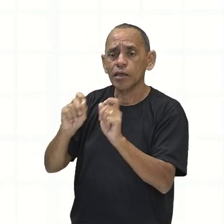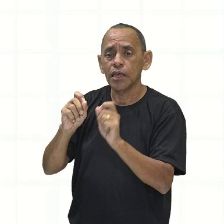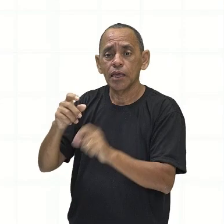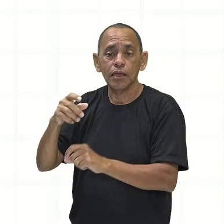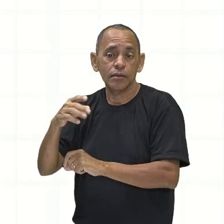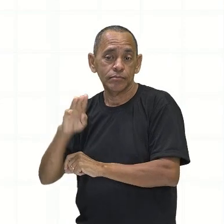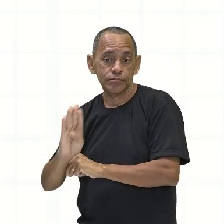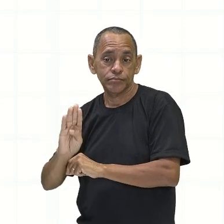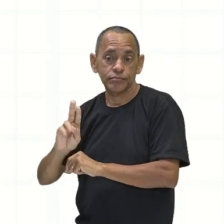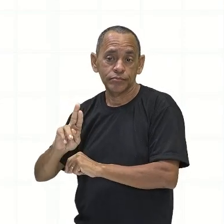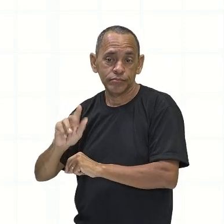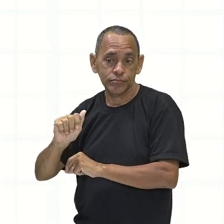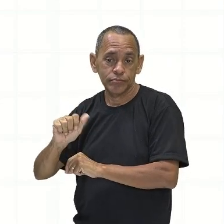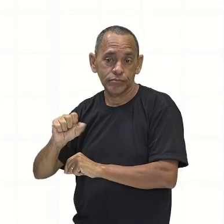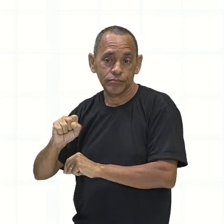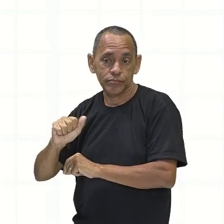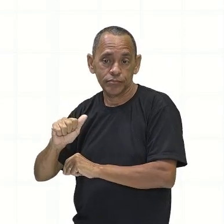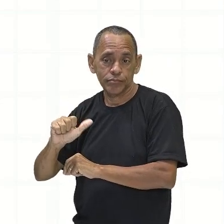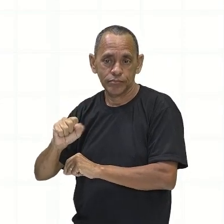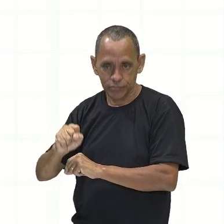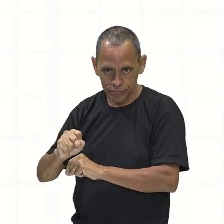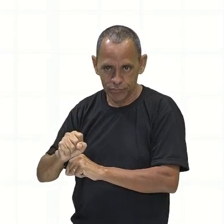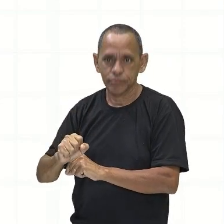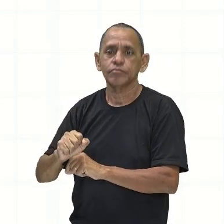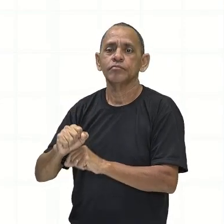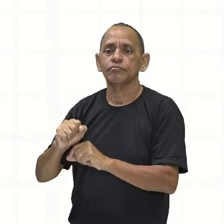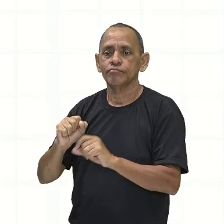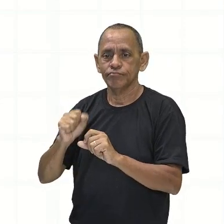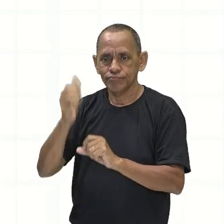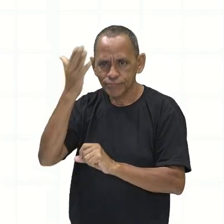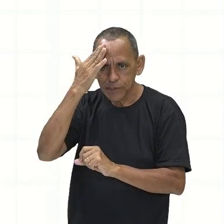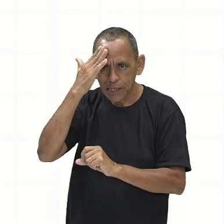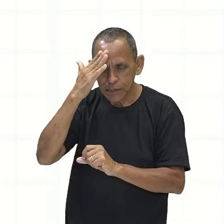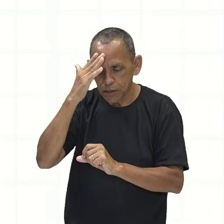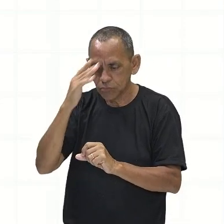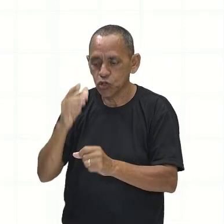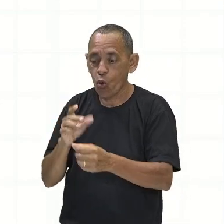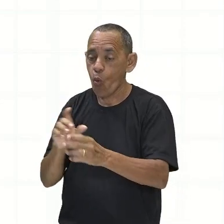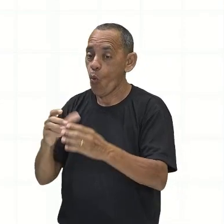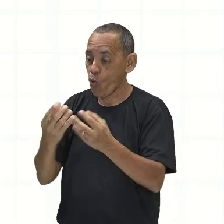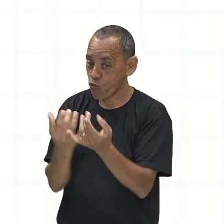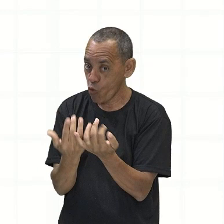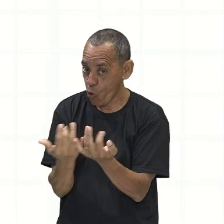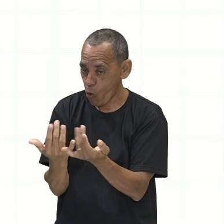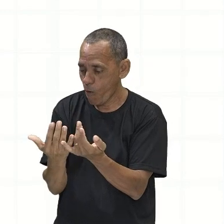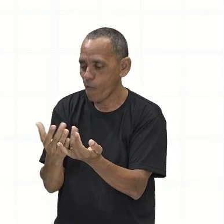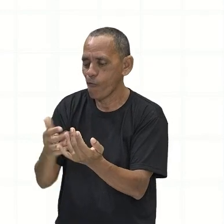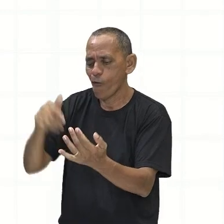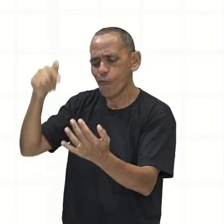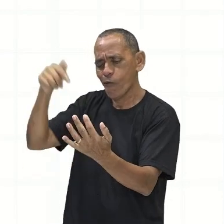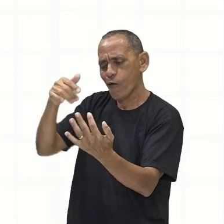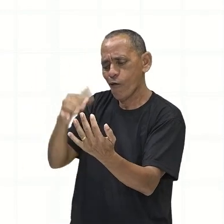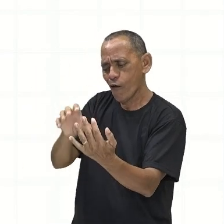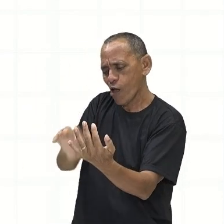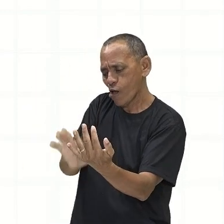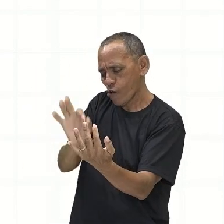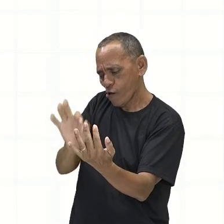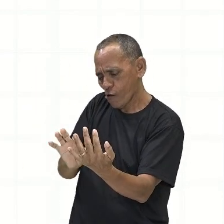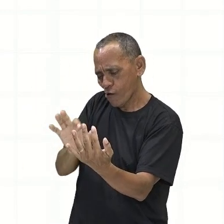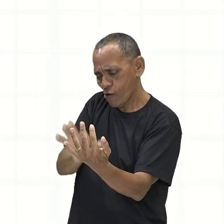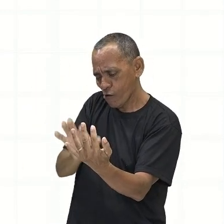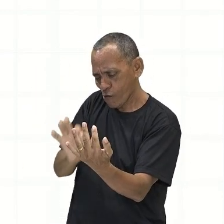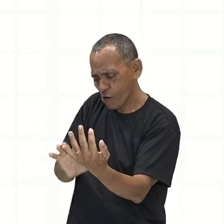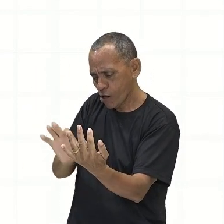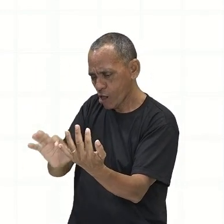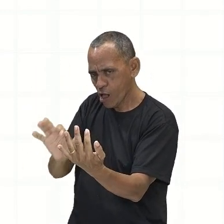brasas novamente, ele colocou as quais. As brasas, as quais tomavam conta de muito cuidado e zelo. Era